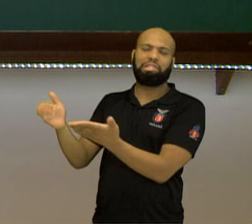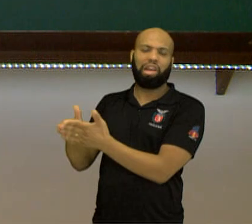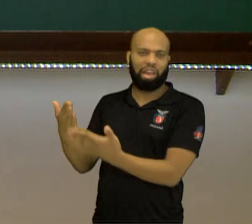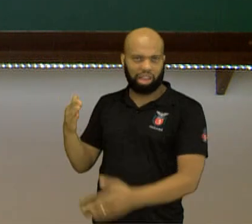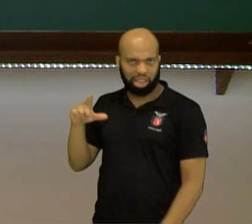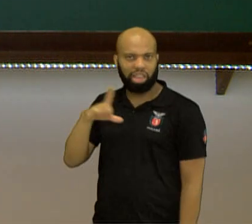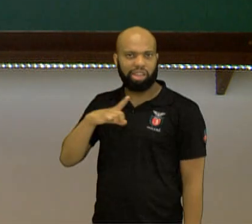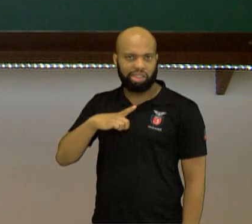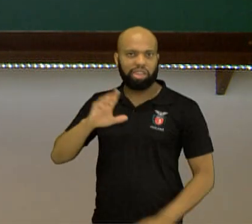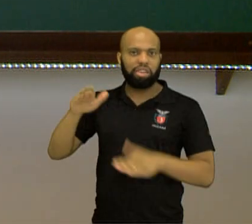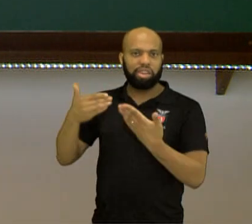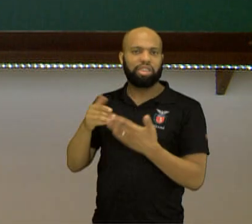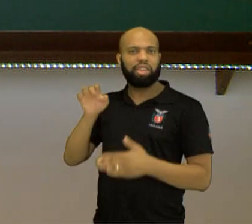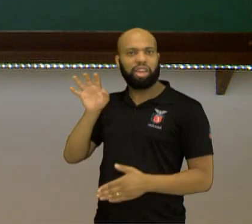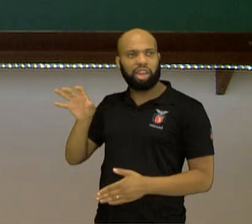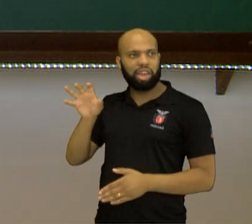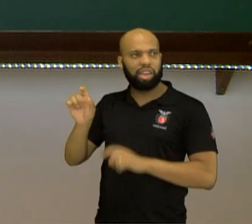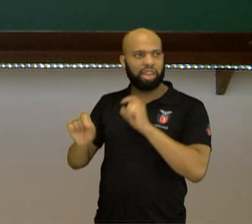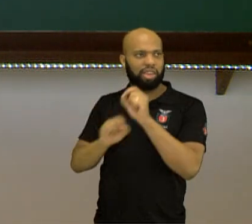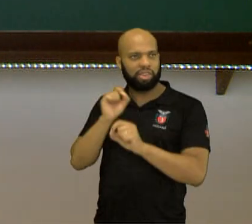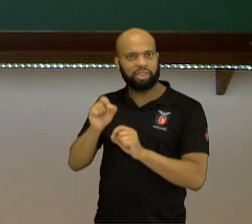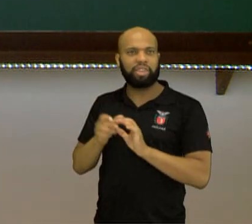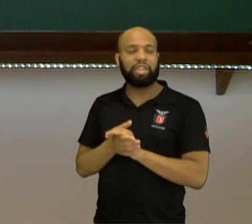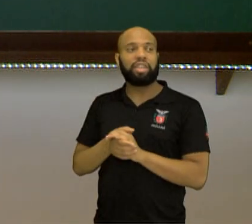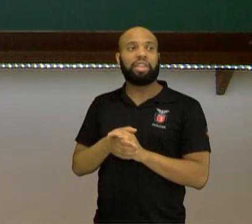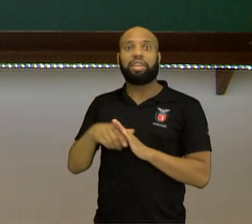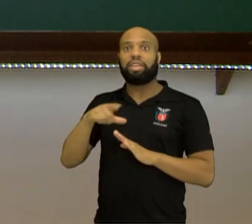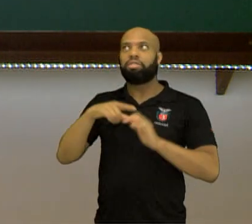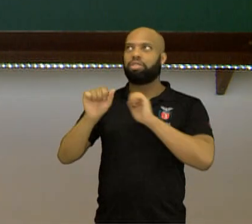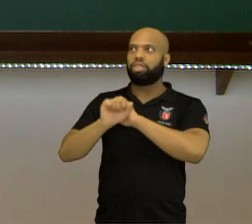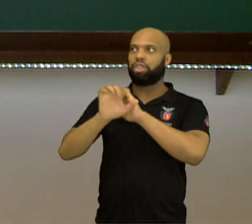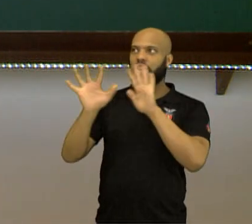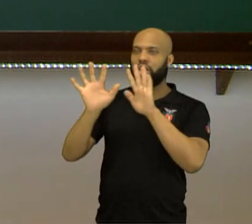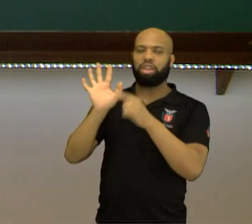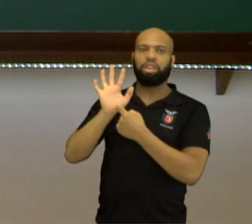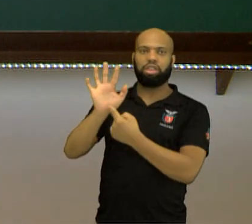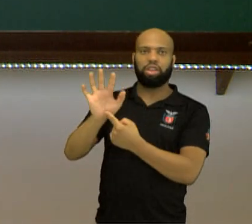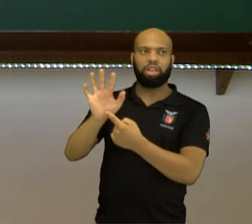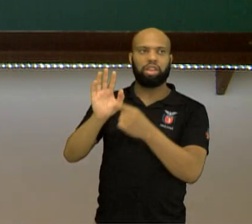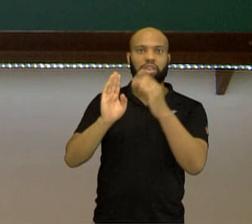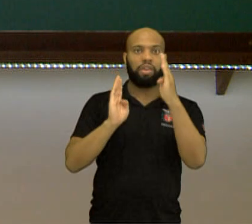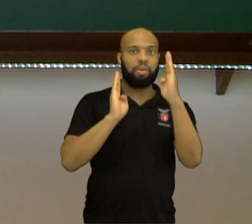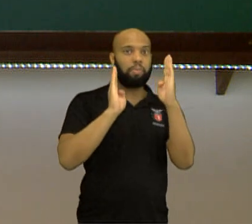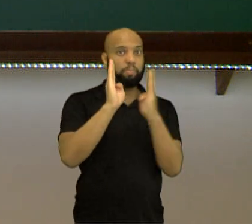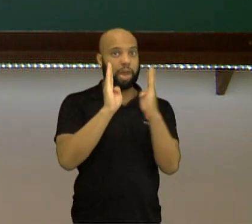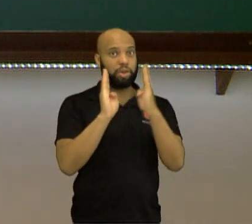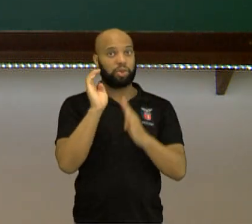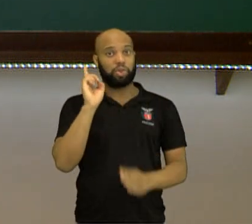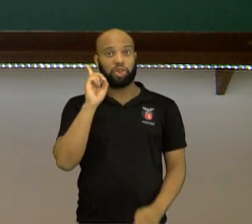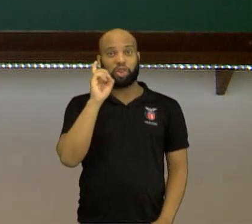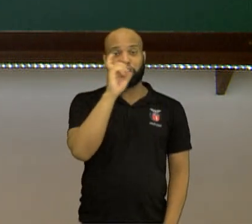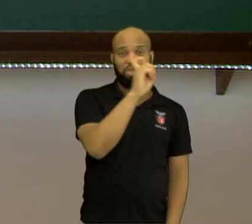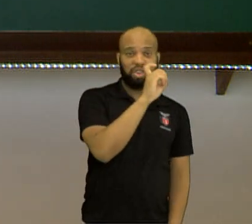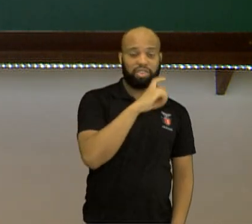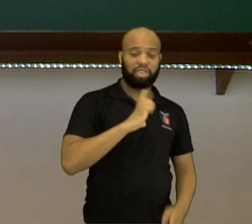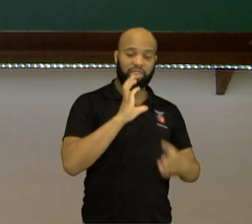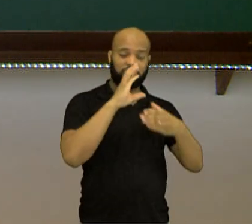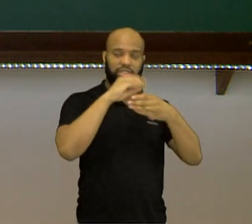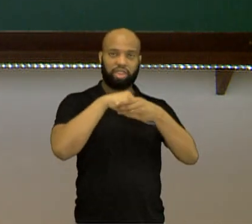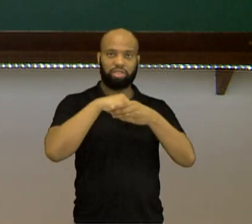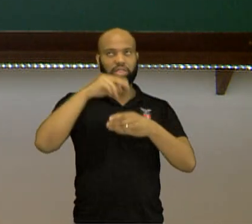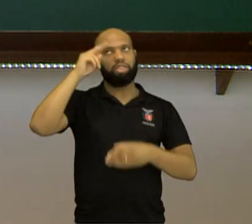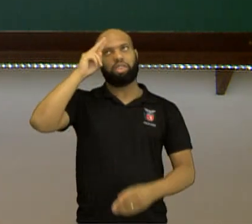essa miséria altamente explícita, né, de um período bastante complicado, né, na história da